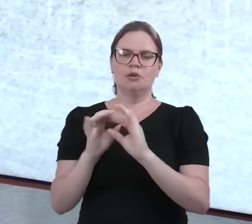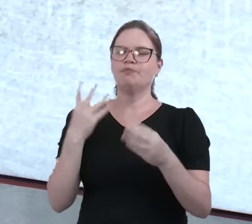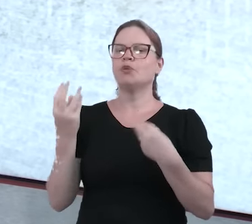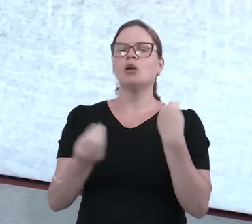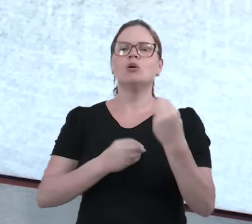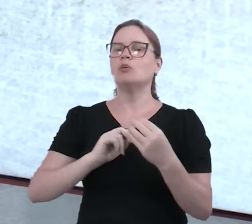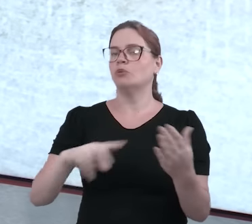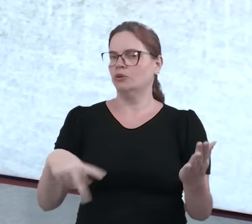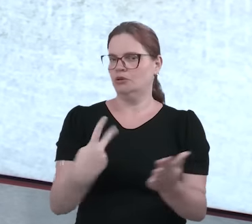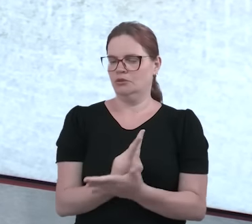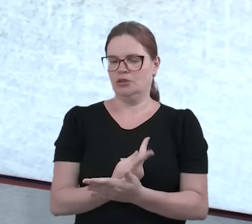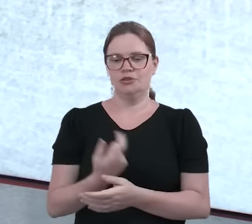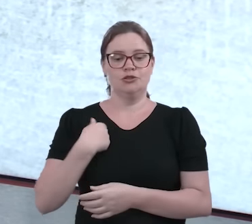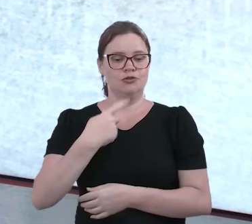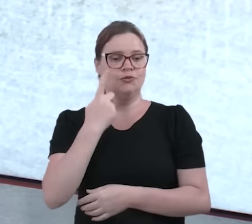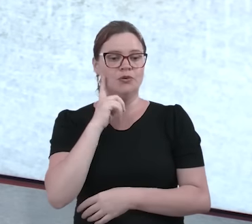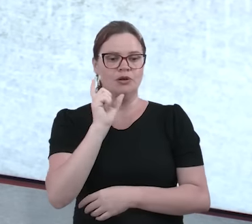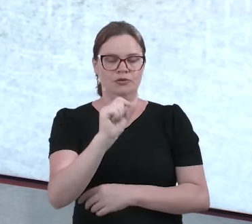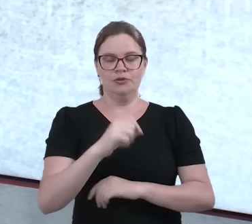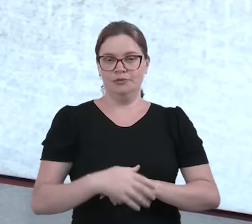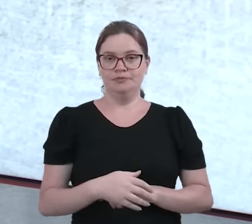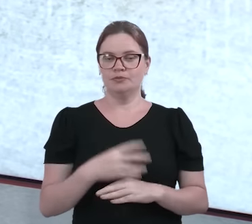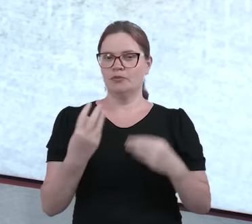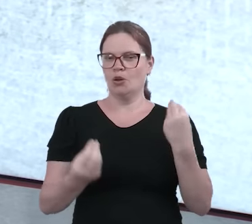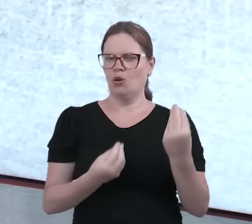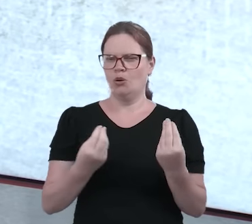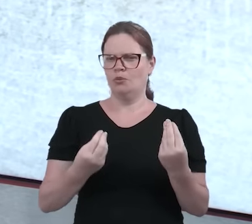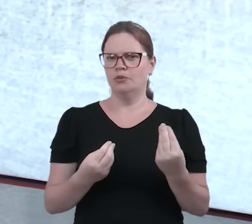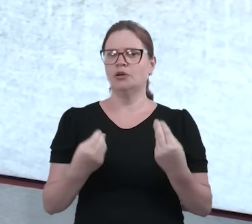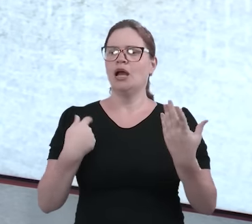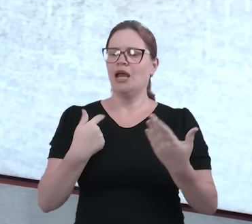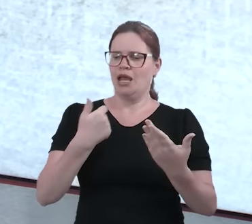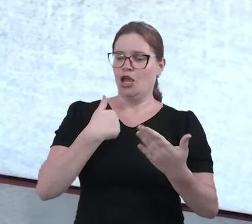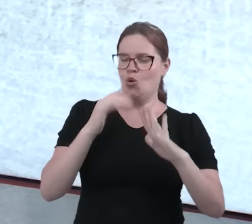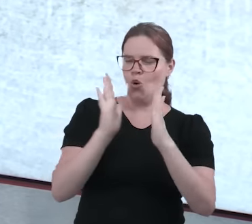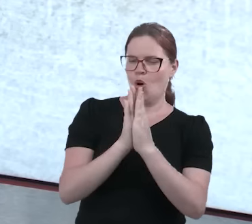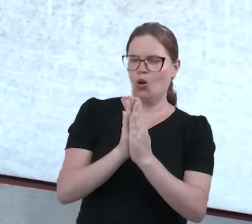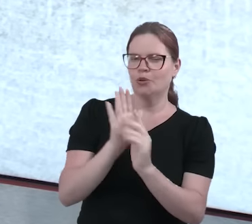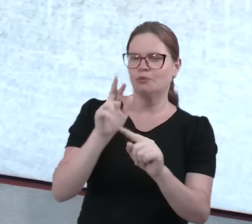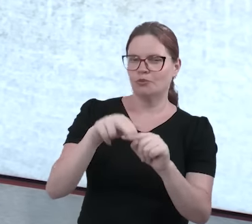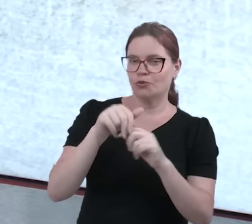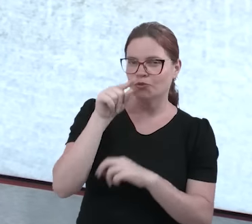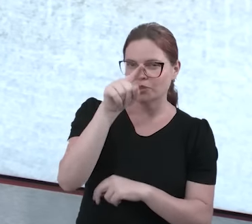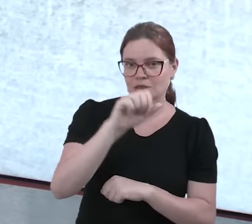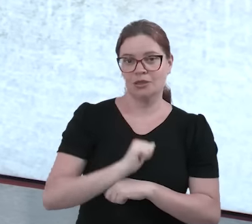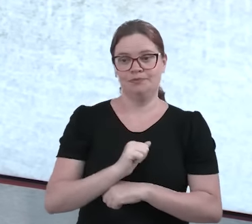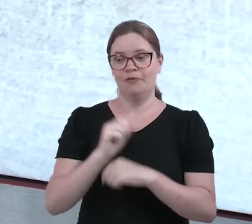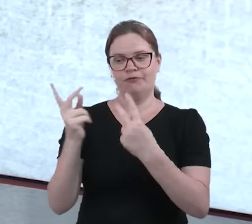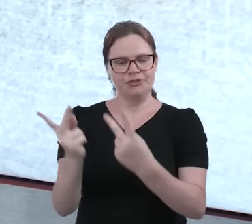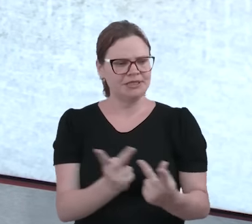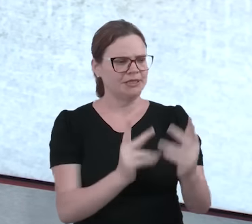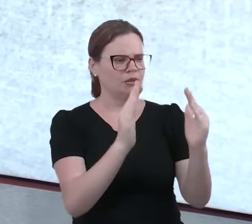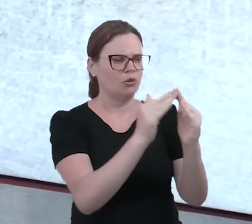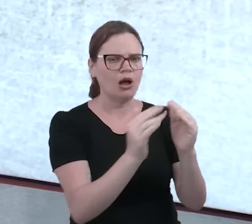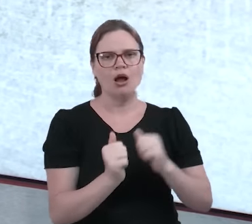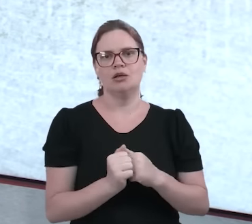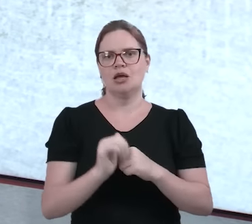comunhão? Aí nós vamos ver. Ali essa comunhão se dá uns orando pelos outros, uns visitando os outros,